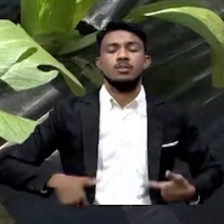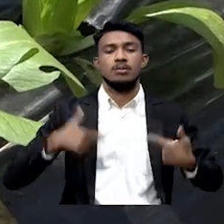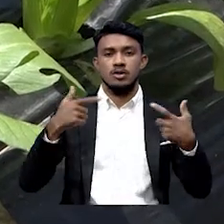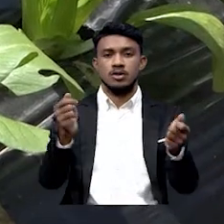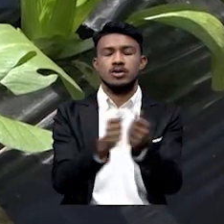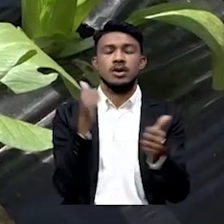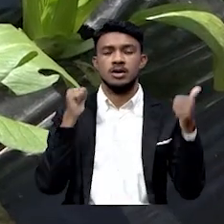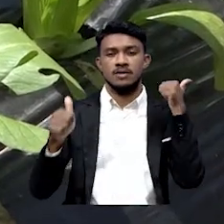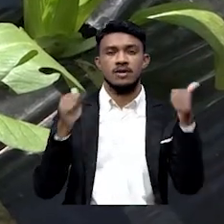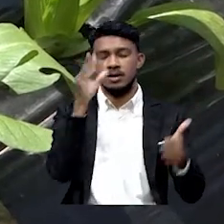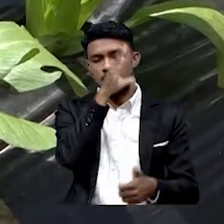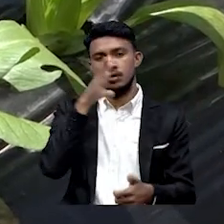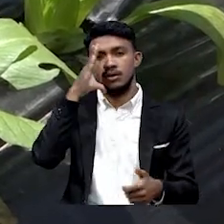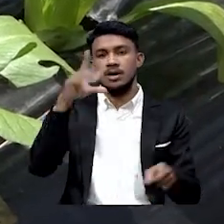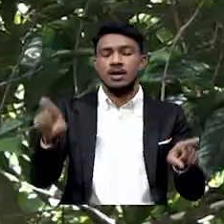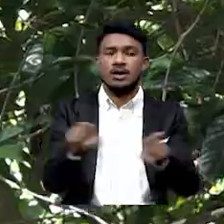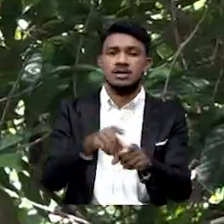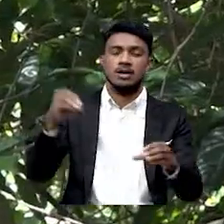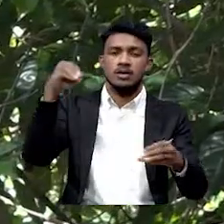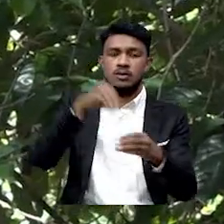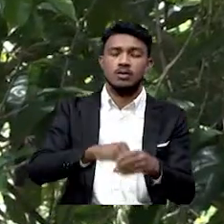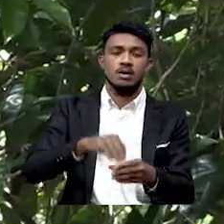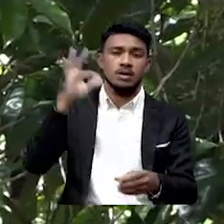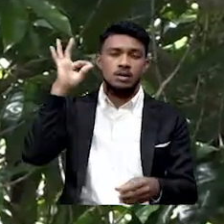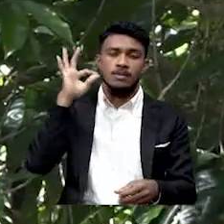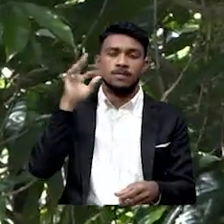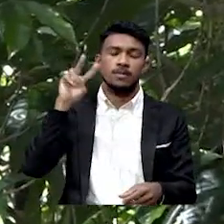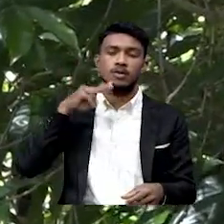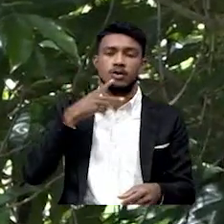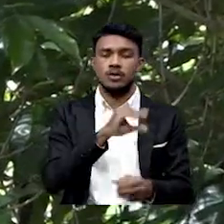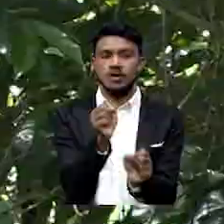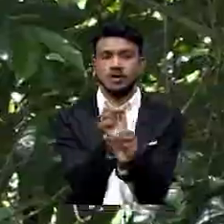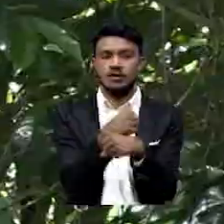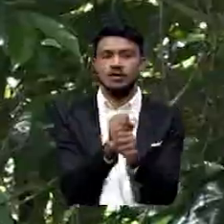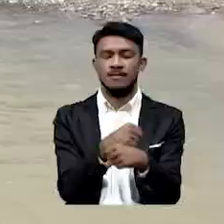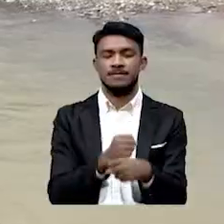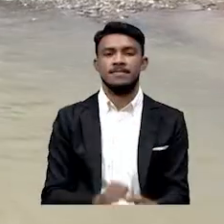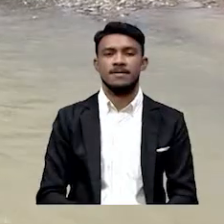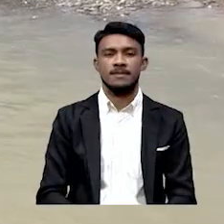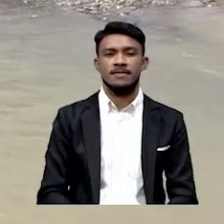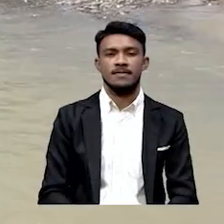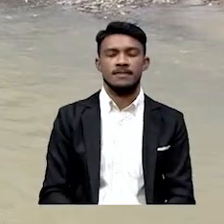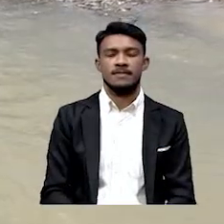atividade agricultura, hanesan kuda modo no café. Felicitas Borges, Dilma Suzetti, GMN.